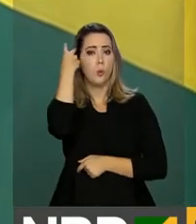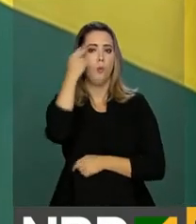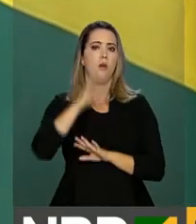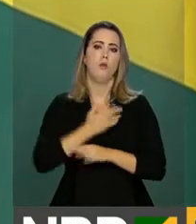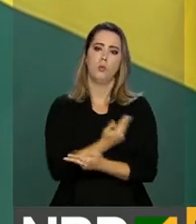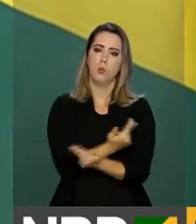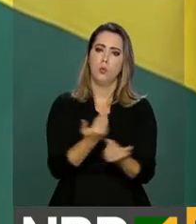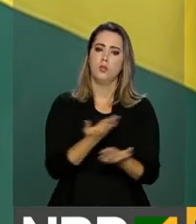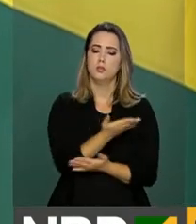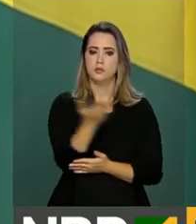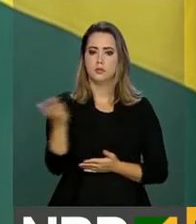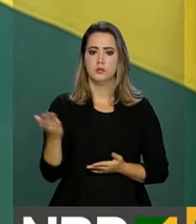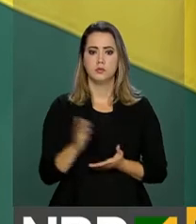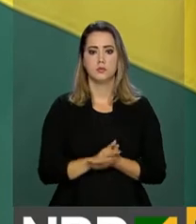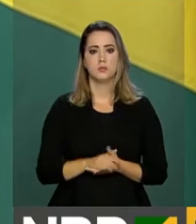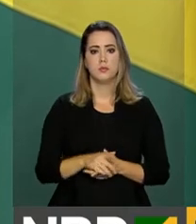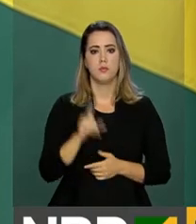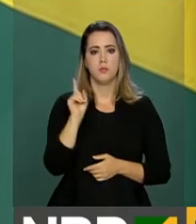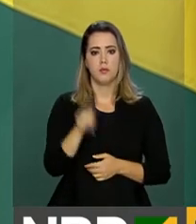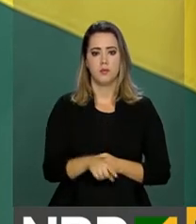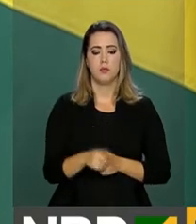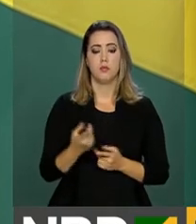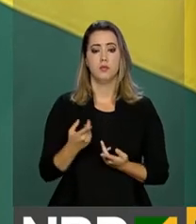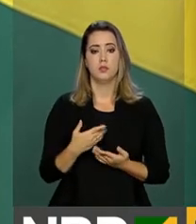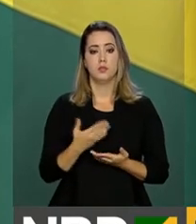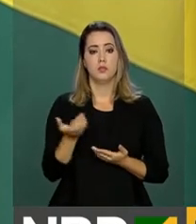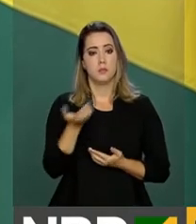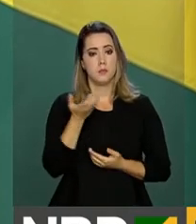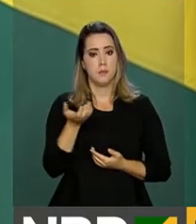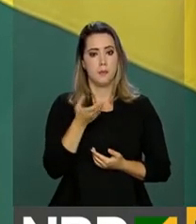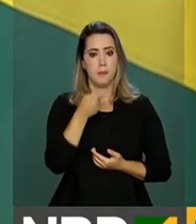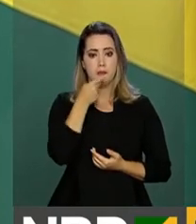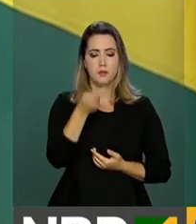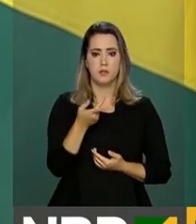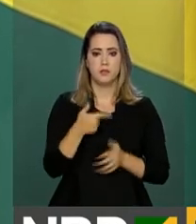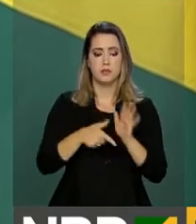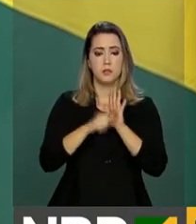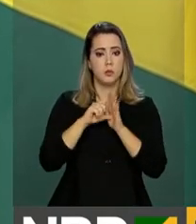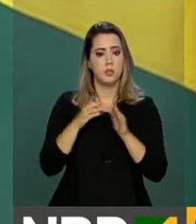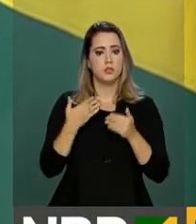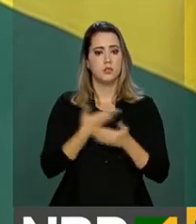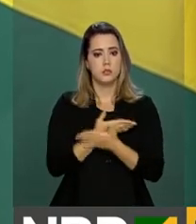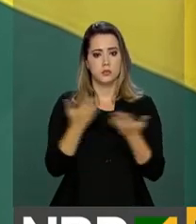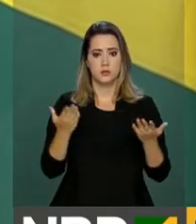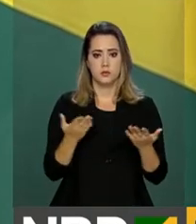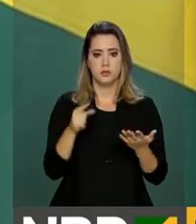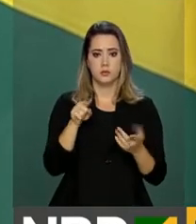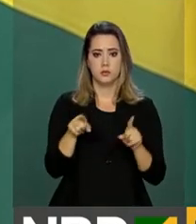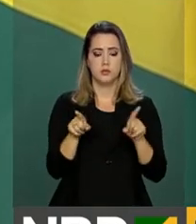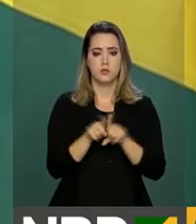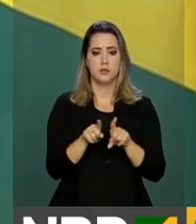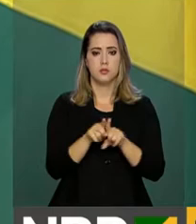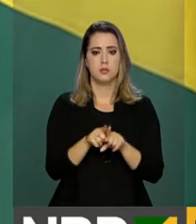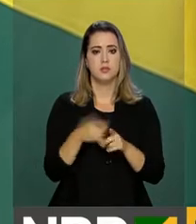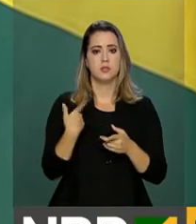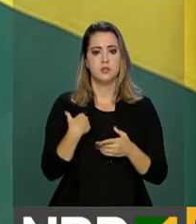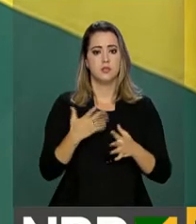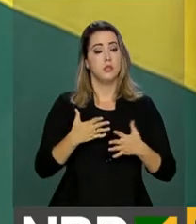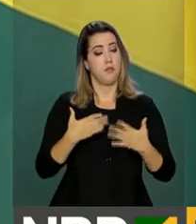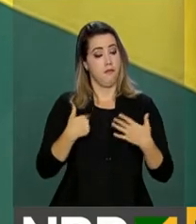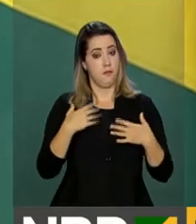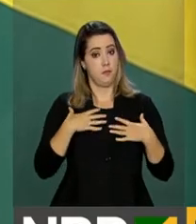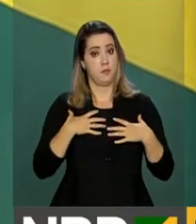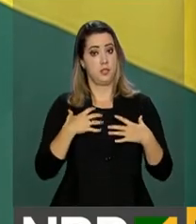nossa líder igualmente então eu quero fazer dessa preliminar aos senhores também tá cheio com certo entusiasmo